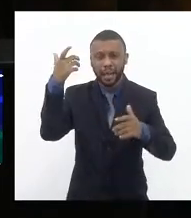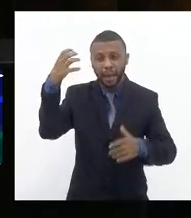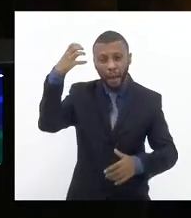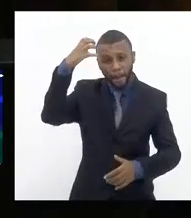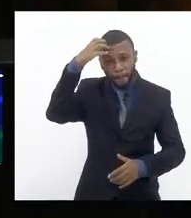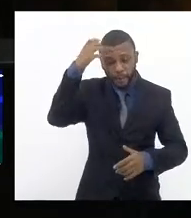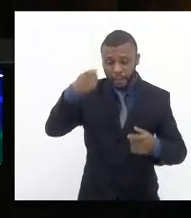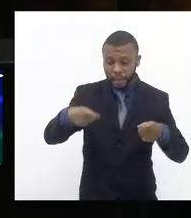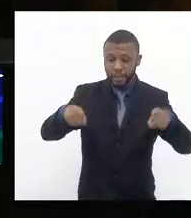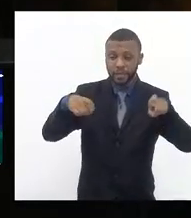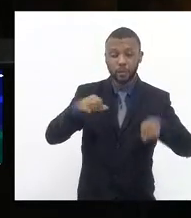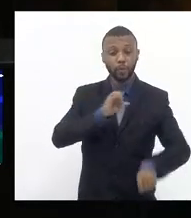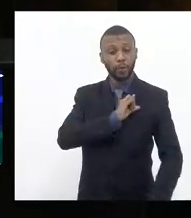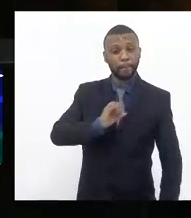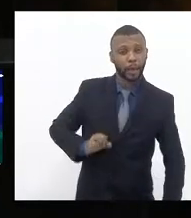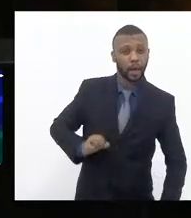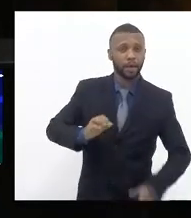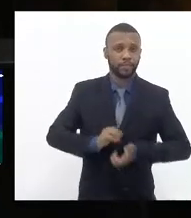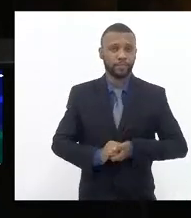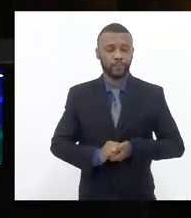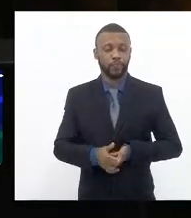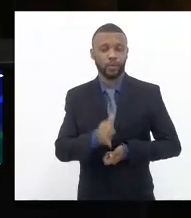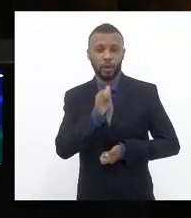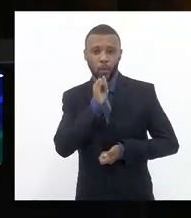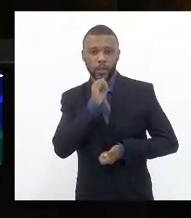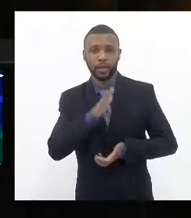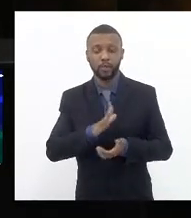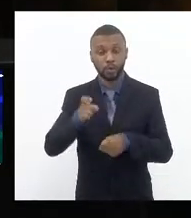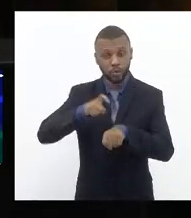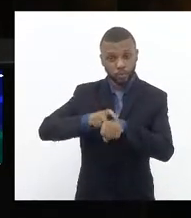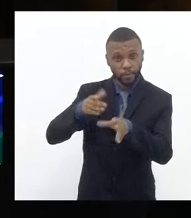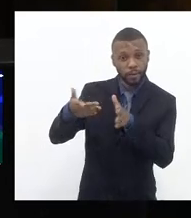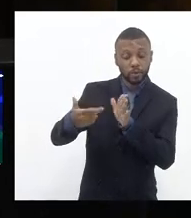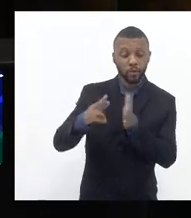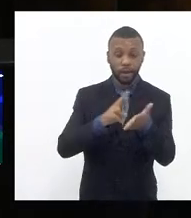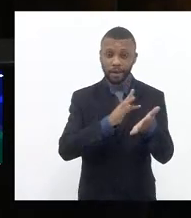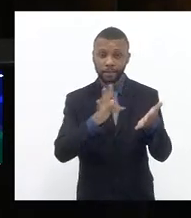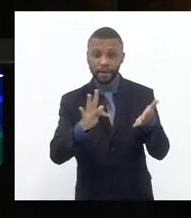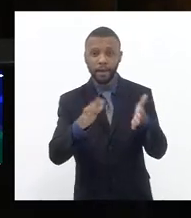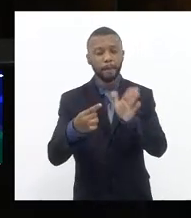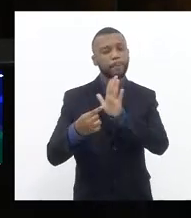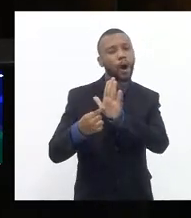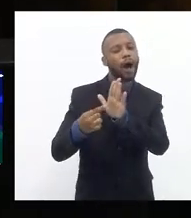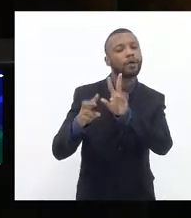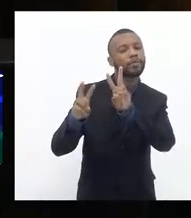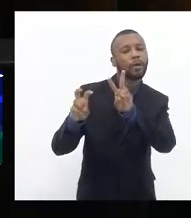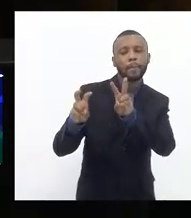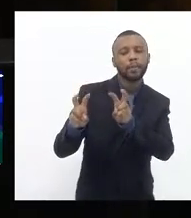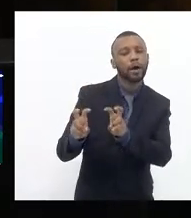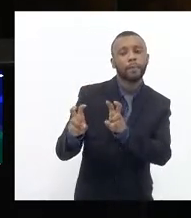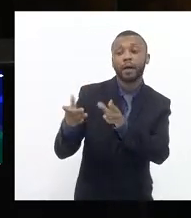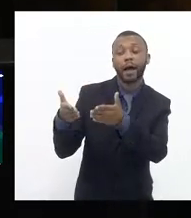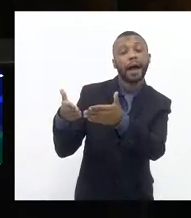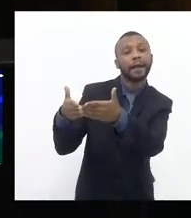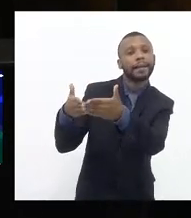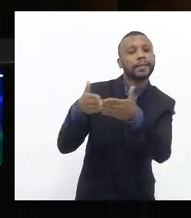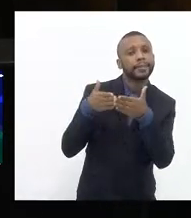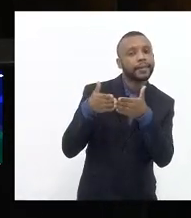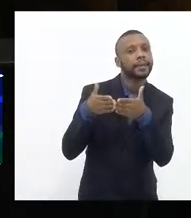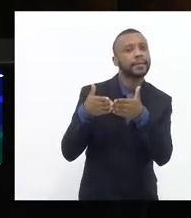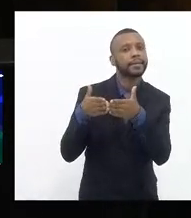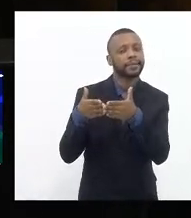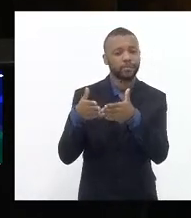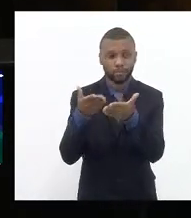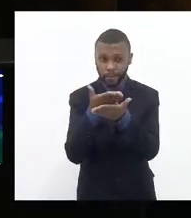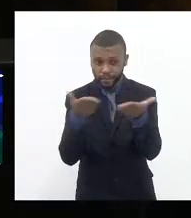exigidas. Por exemplo, quando o regime de recuperação fiscal faz menção às licenças, deputado Eliomar, deputado Felipe Bel, deputado Mata